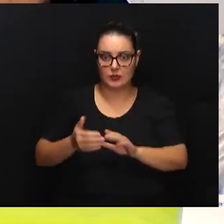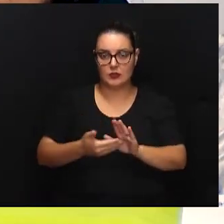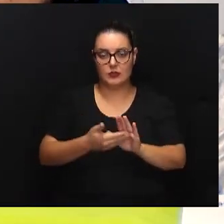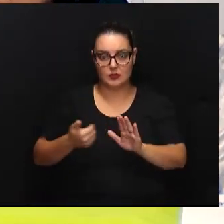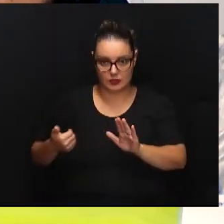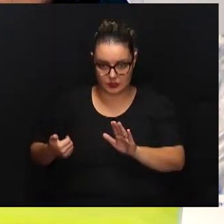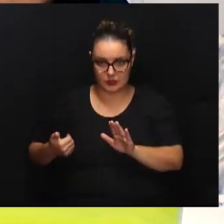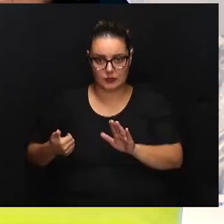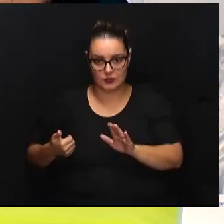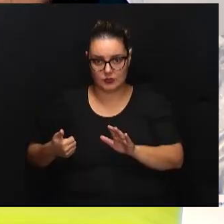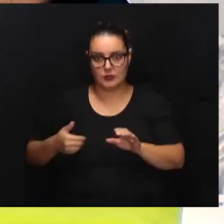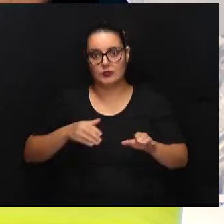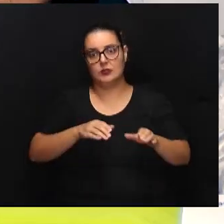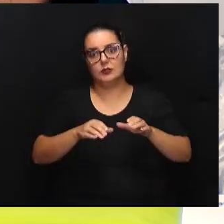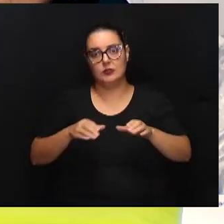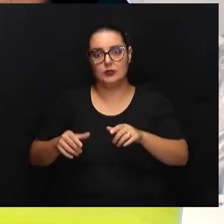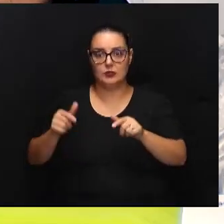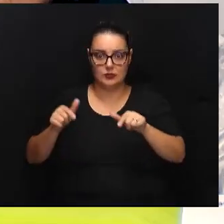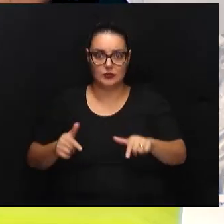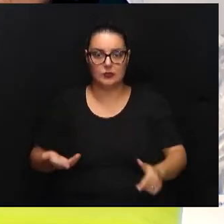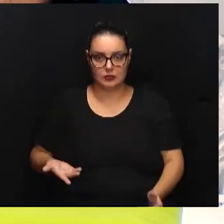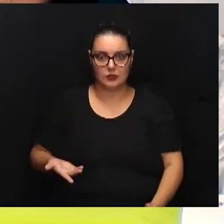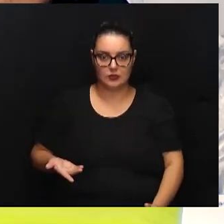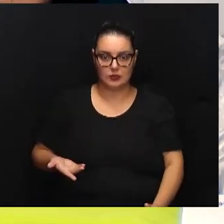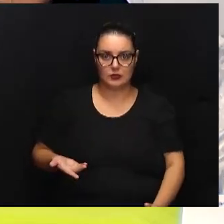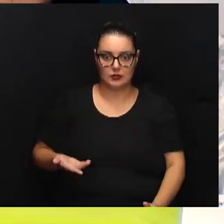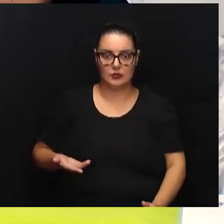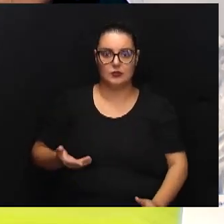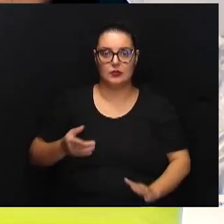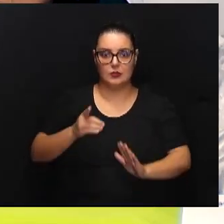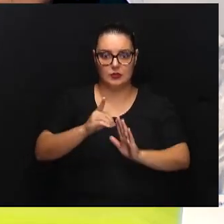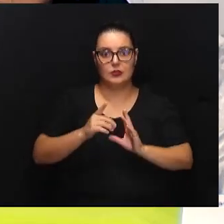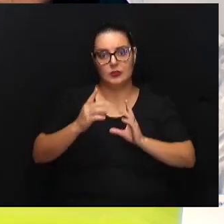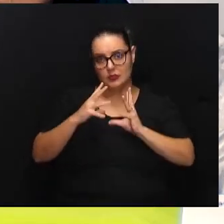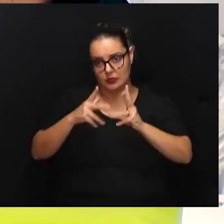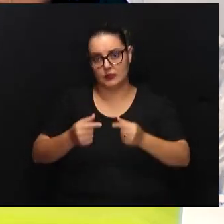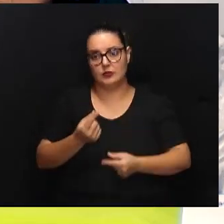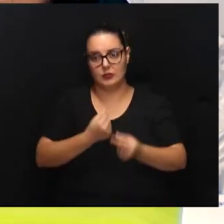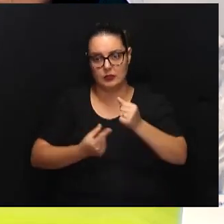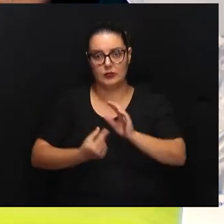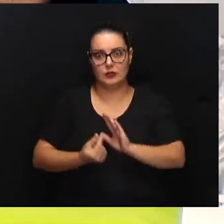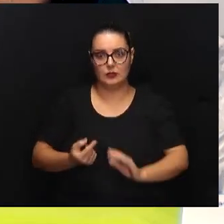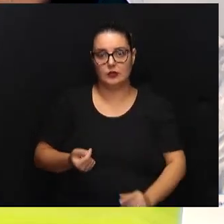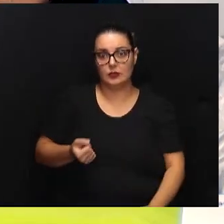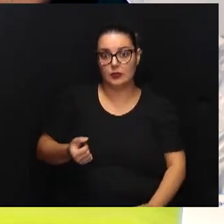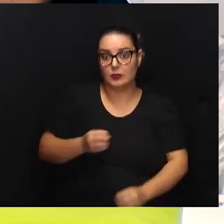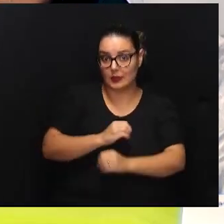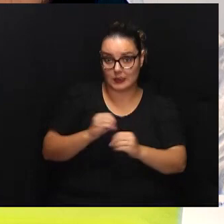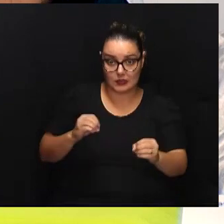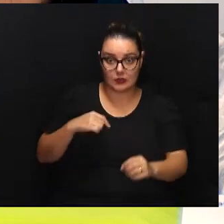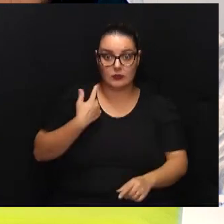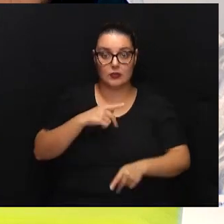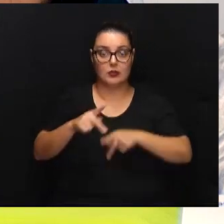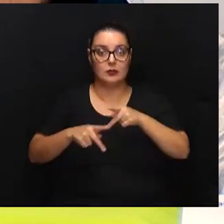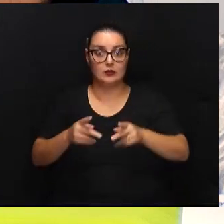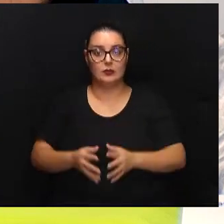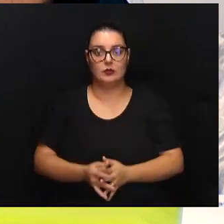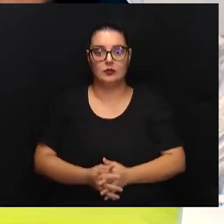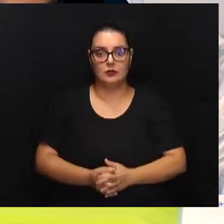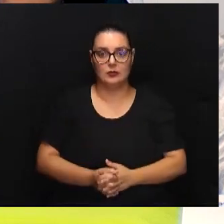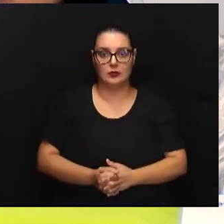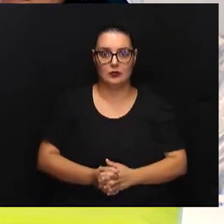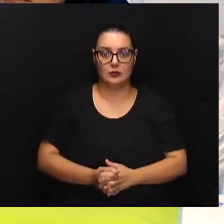e, assim, retirando todo o orçamento que já era quase nulo para a nossa população. Mas acho que é importante a